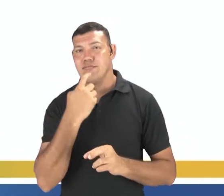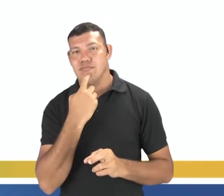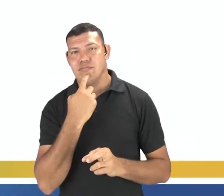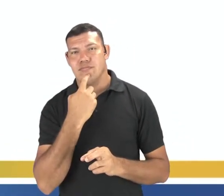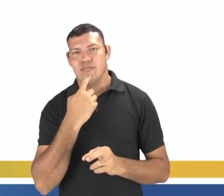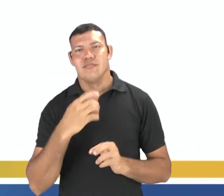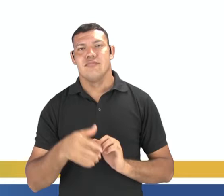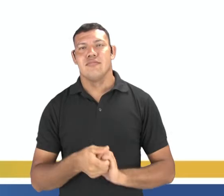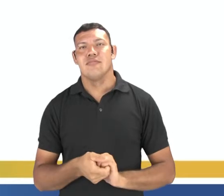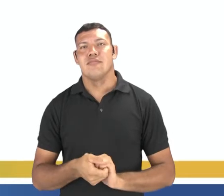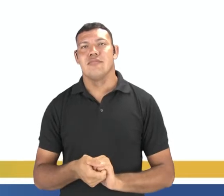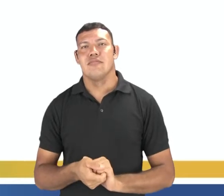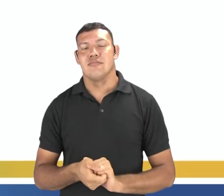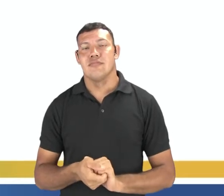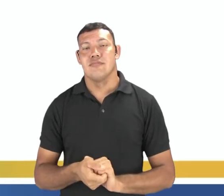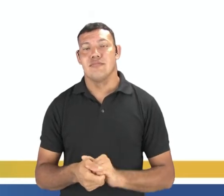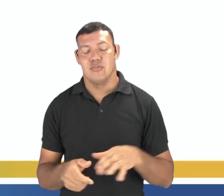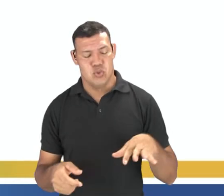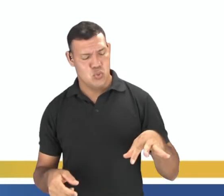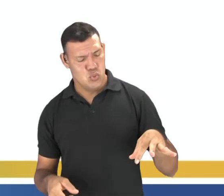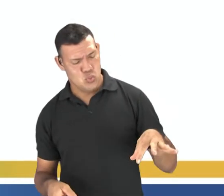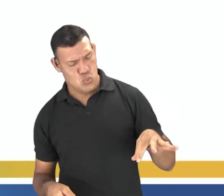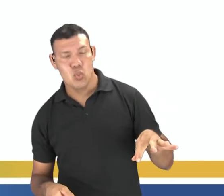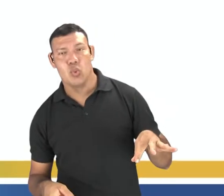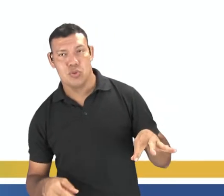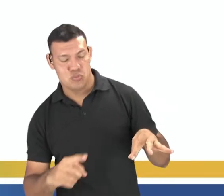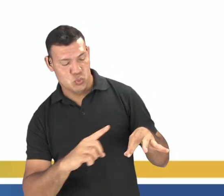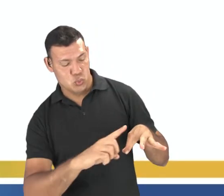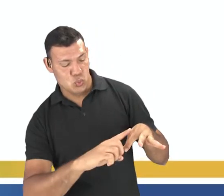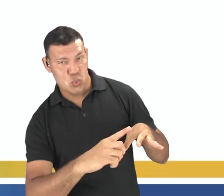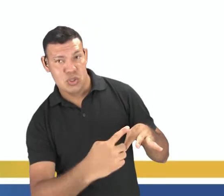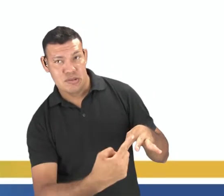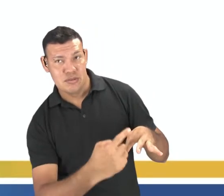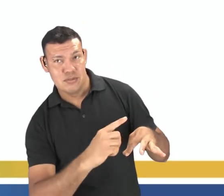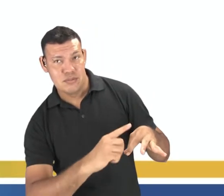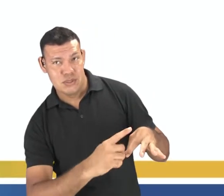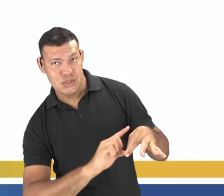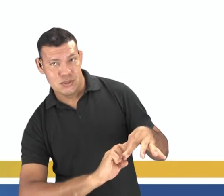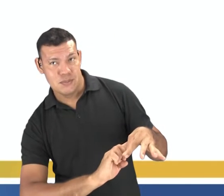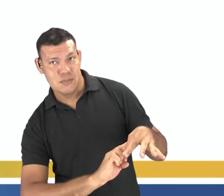os pequenos lábios, a entrada da vagina, o clitóris.